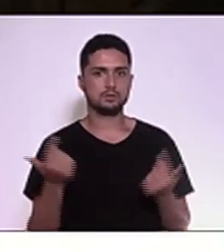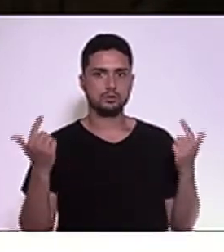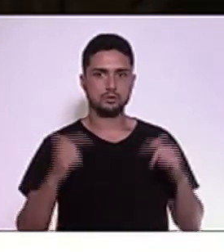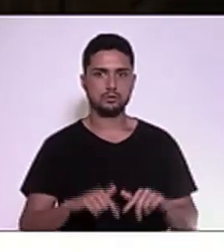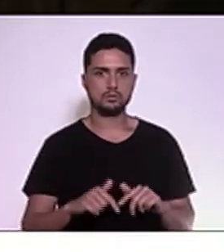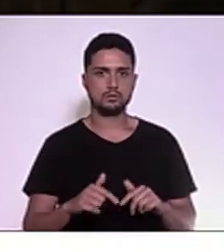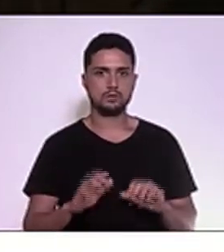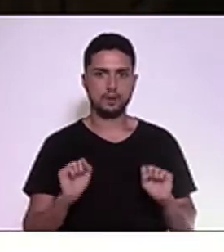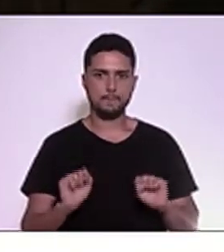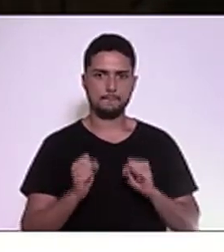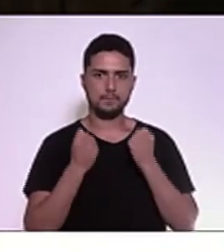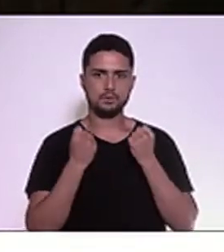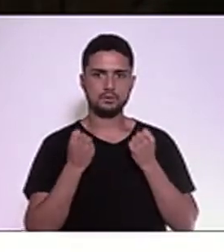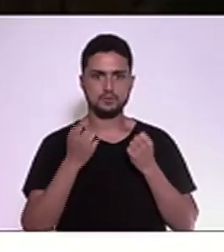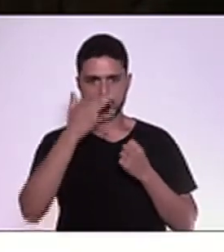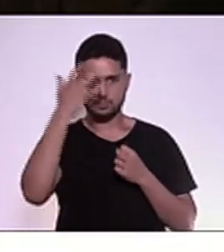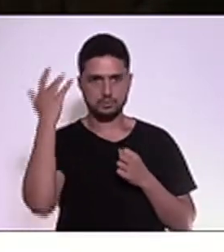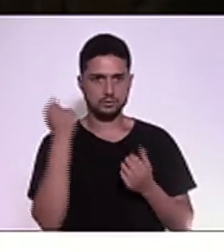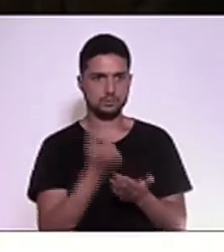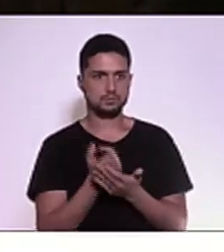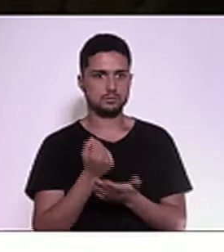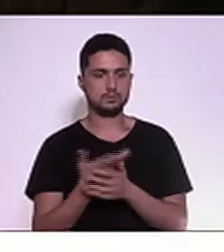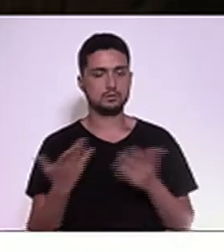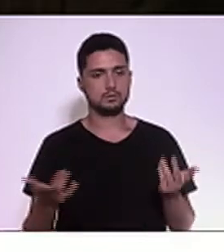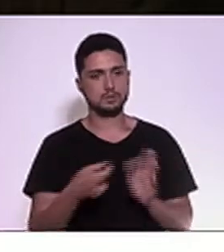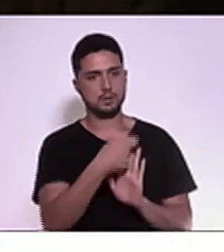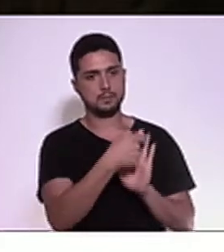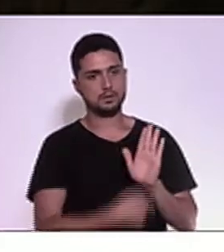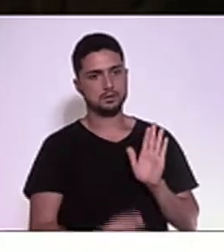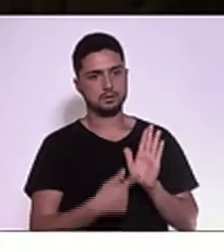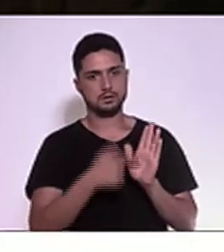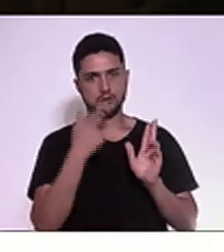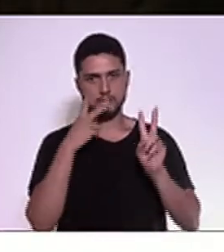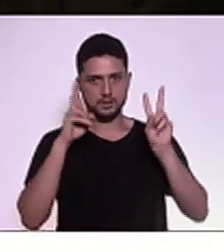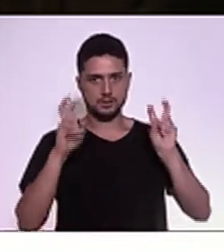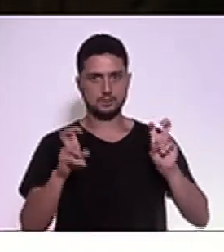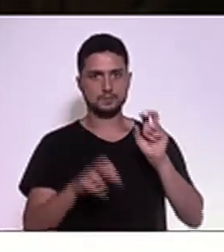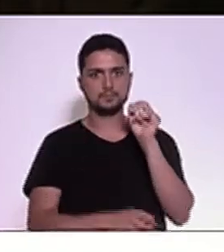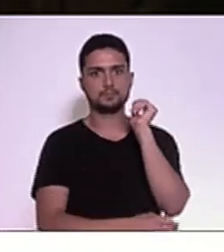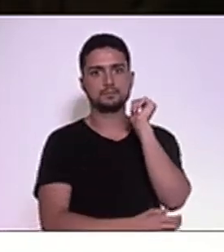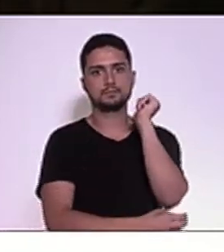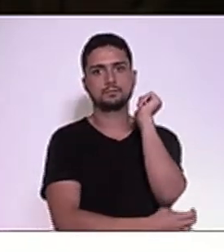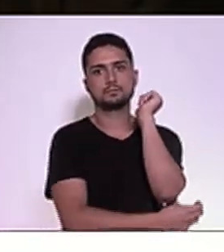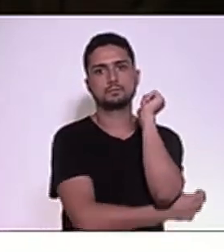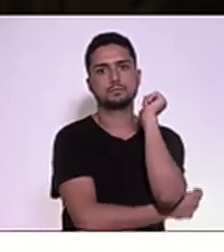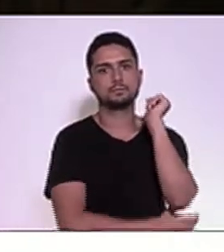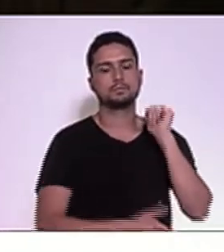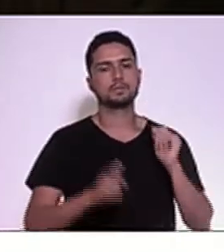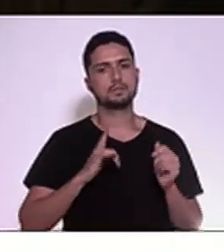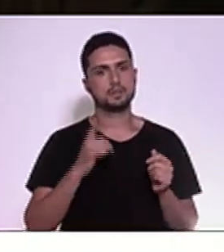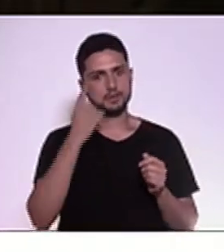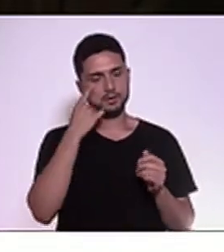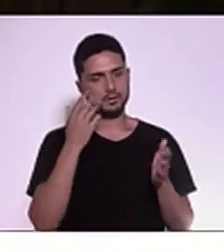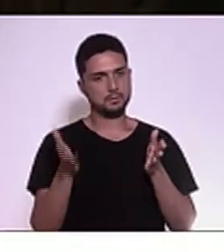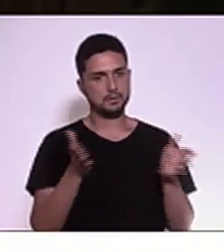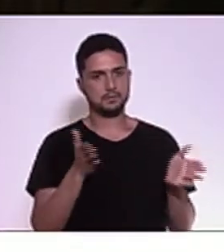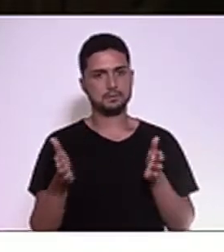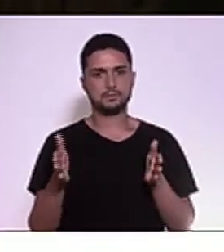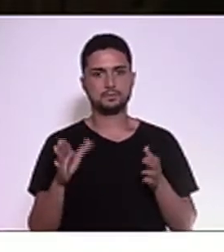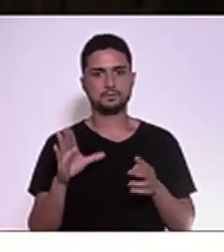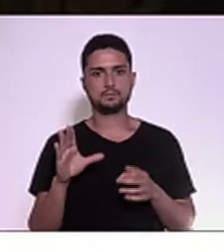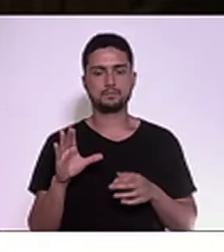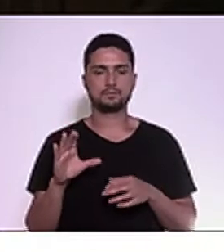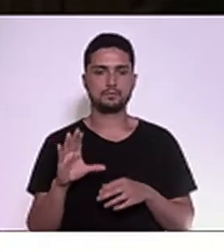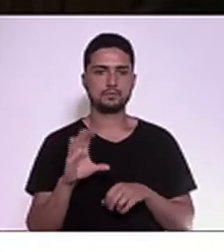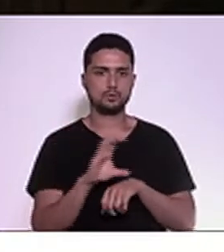proteção do consumidor. Portanto, estamos tratando aqui de matéria que tem previsão constitucional. Como se